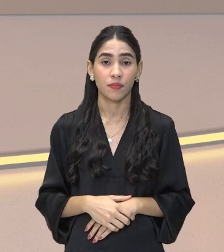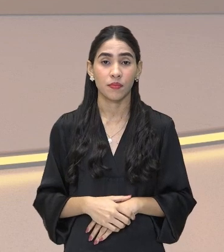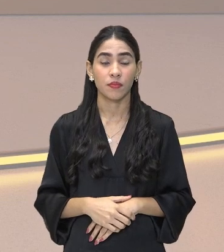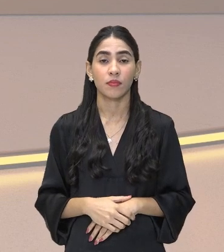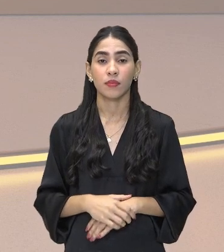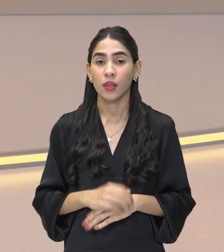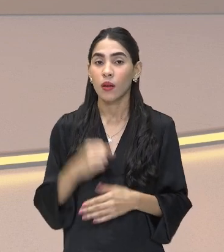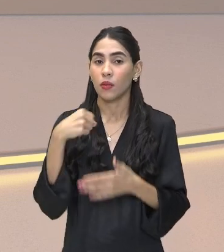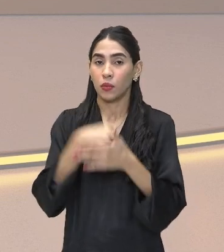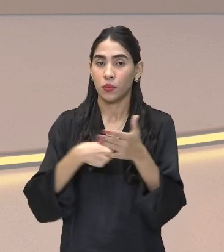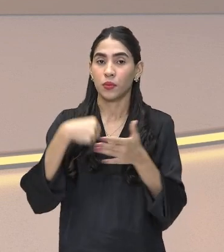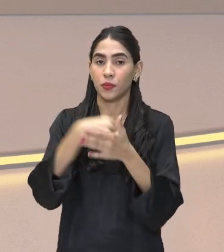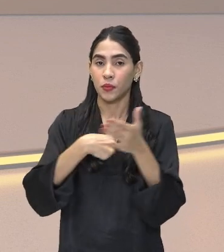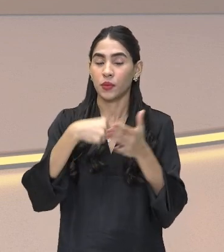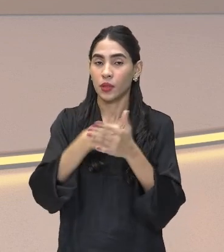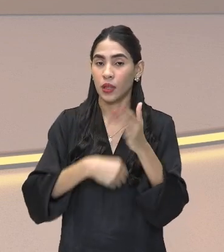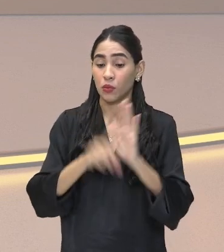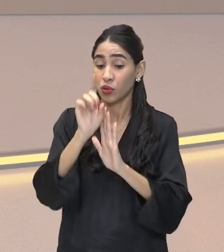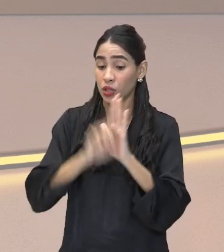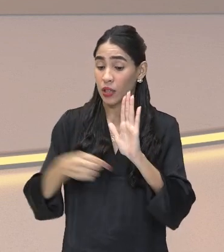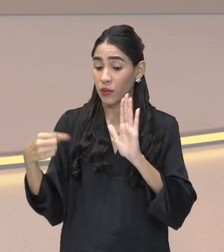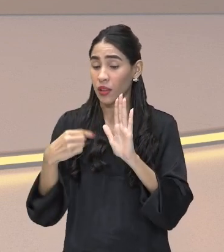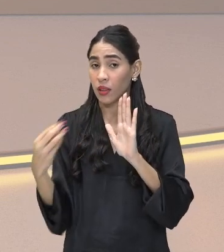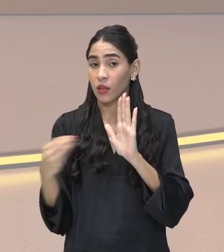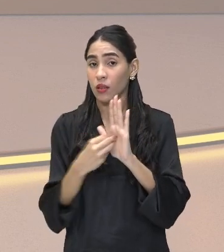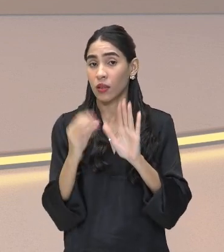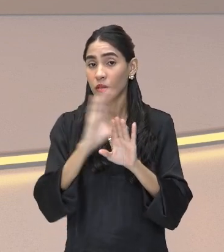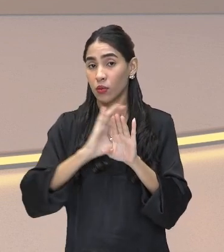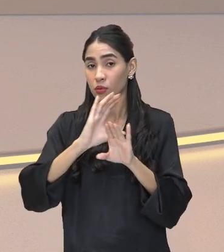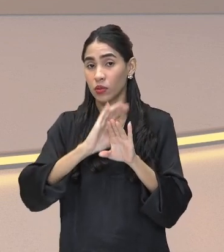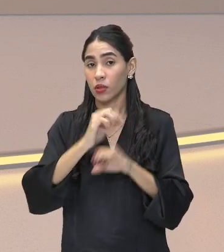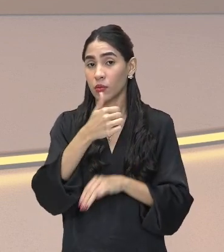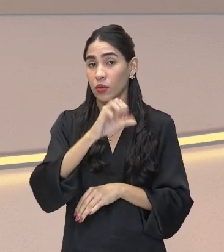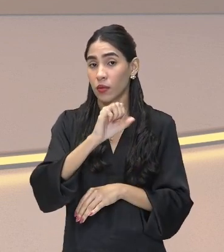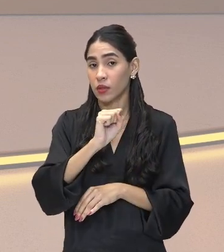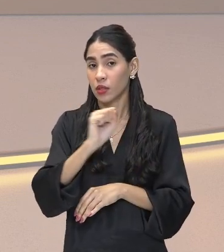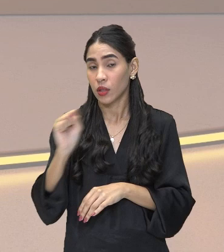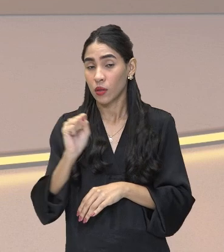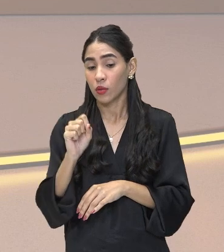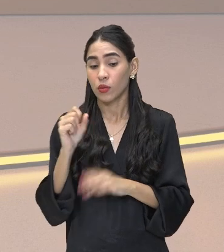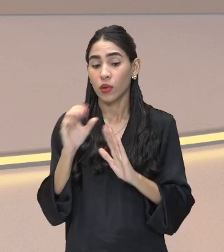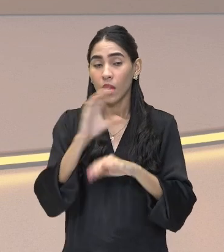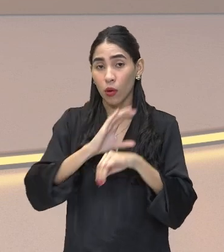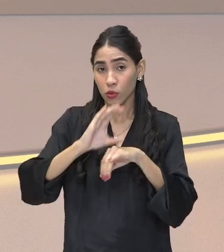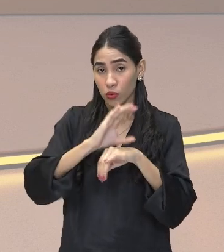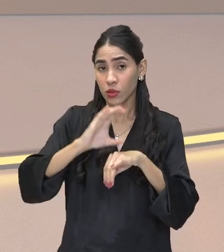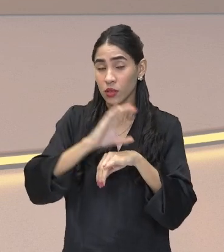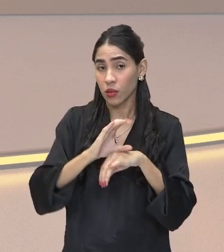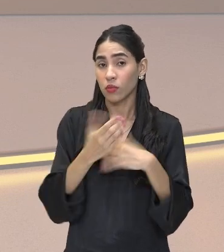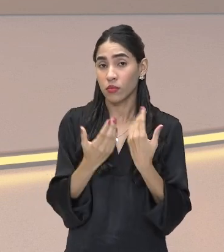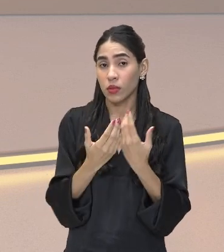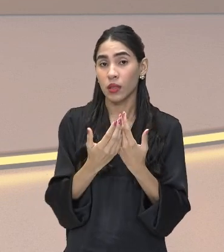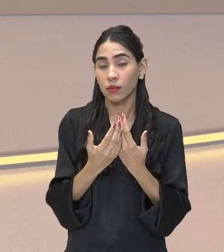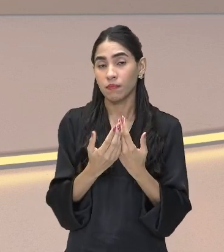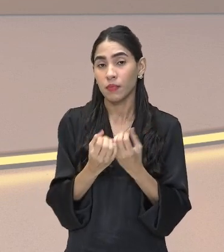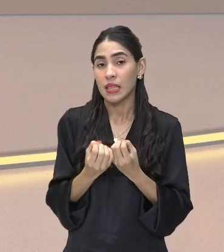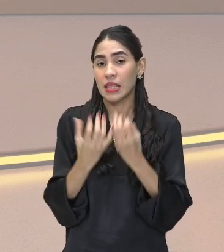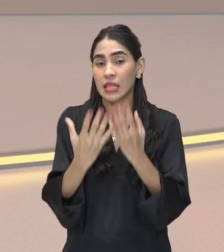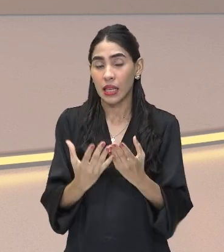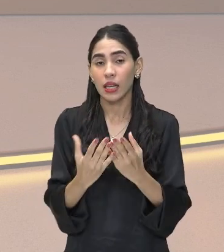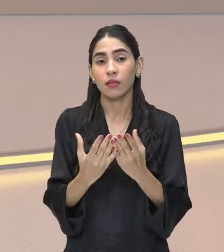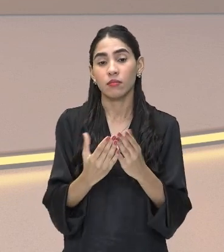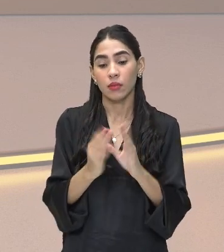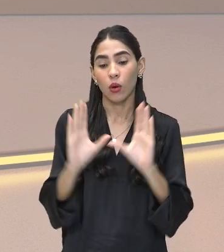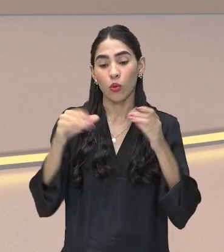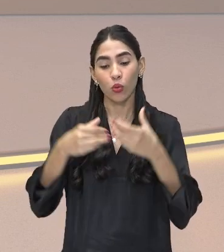eles estão lutando pelo direito constitucional. A Constituição abriga, né, os trabalhadores a se